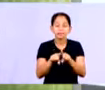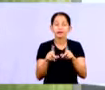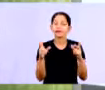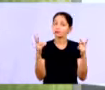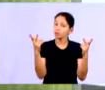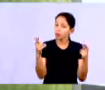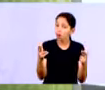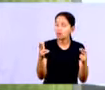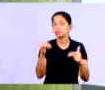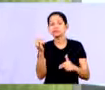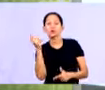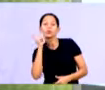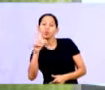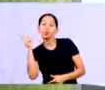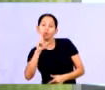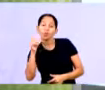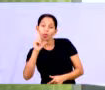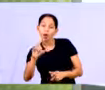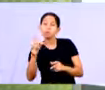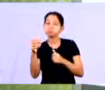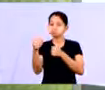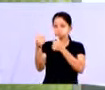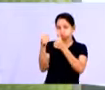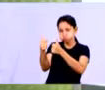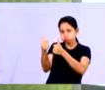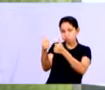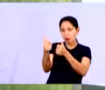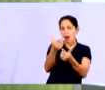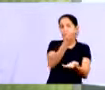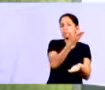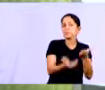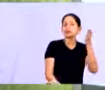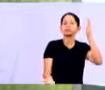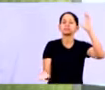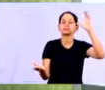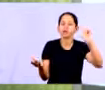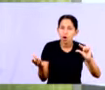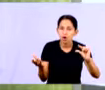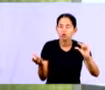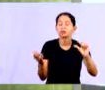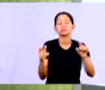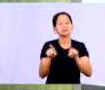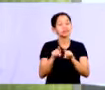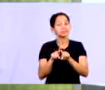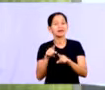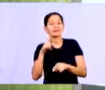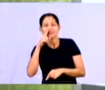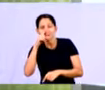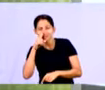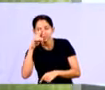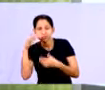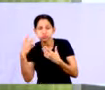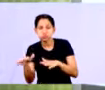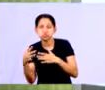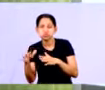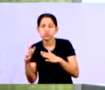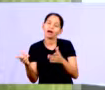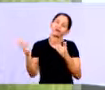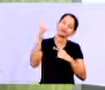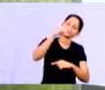eu tenho chance de ganhar, maior será a minha chance de perder. Quanto menos chance de ganhar, menor minha chance de